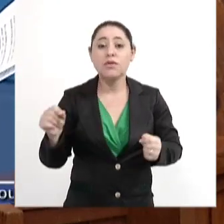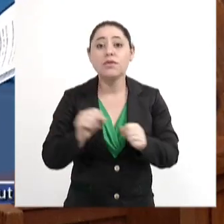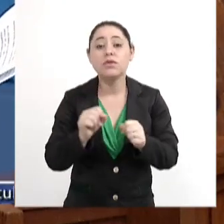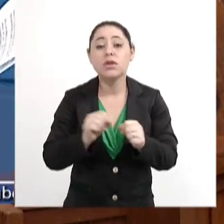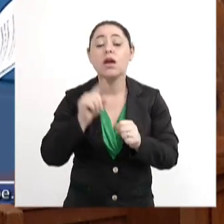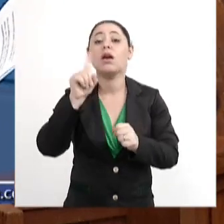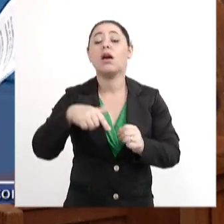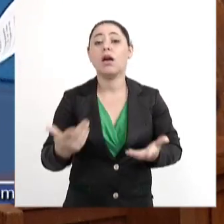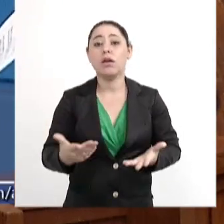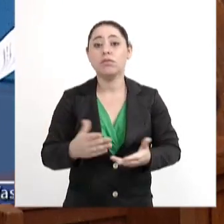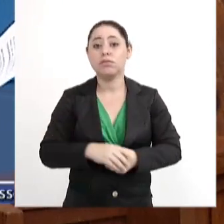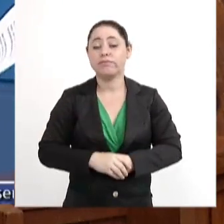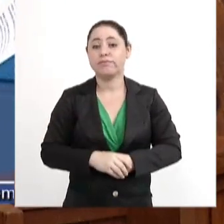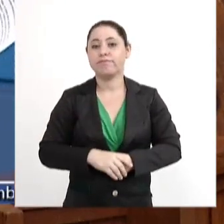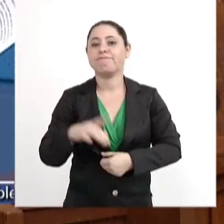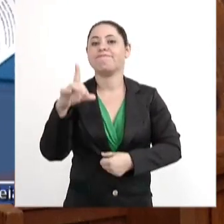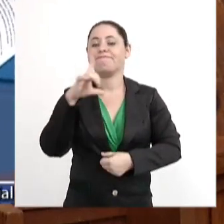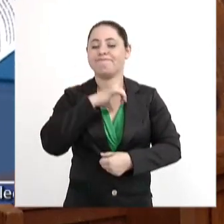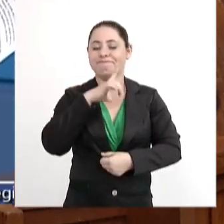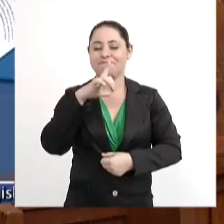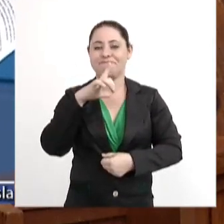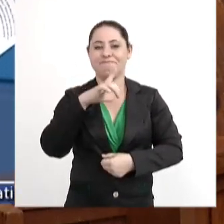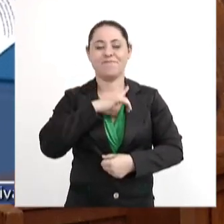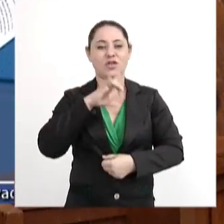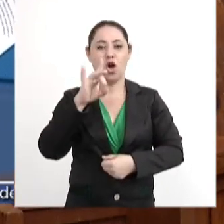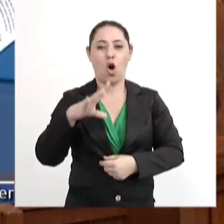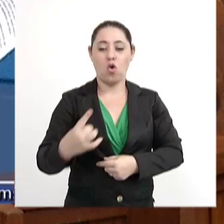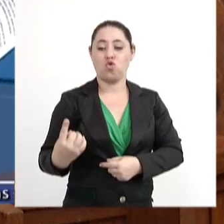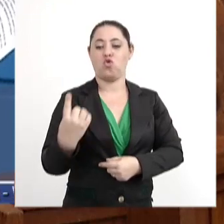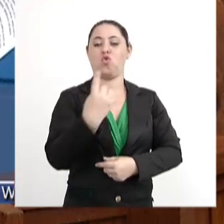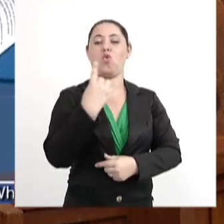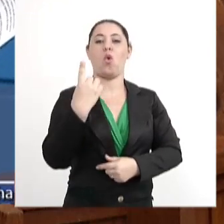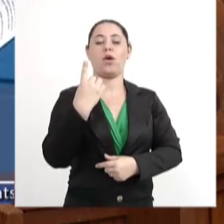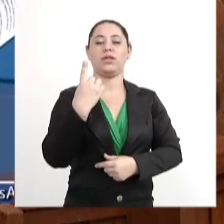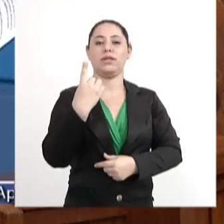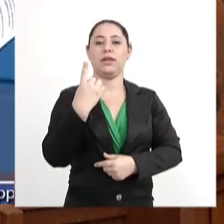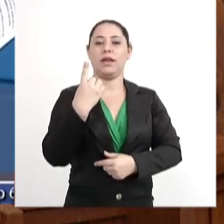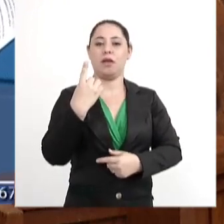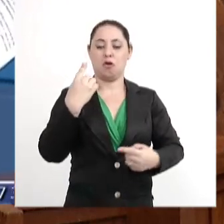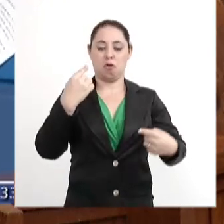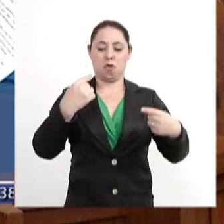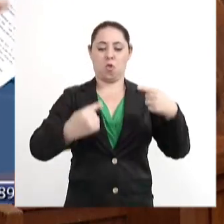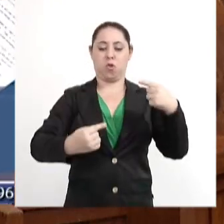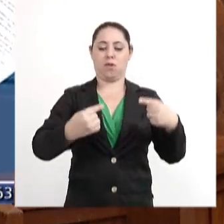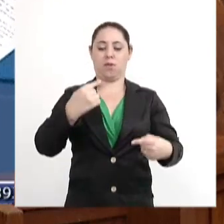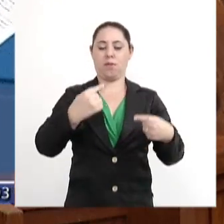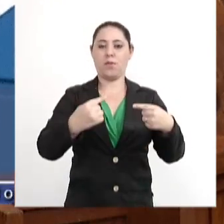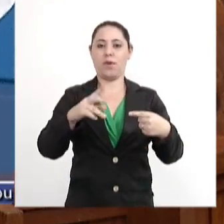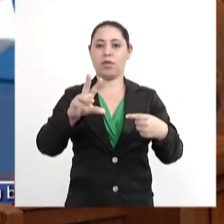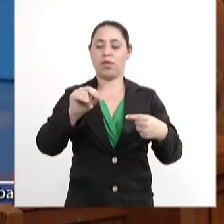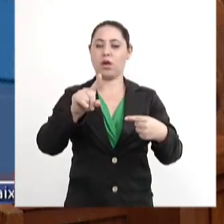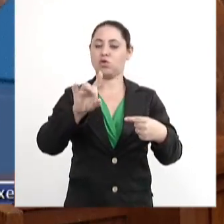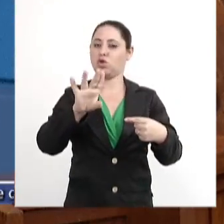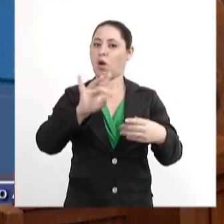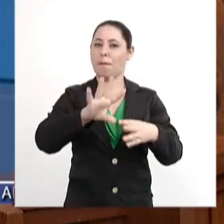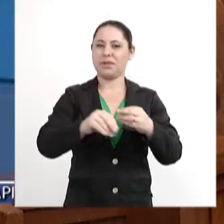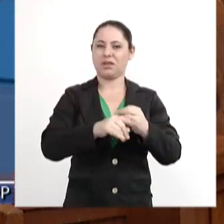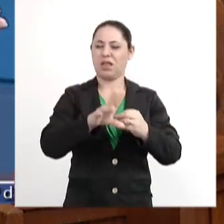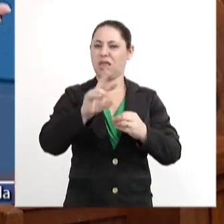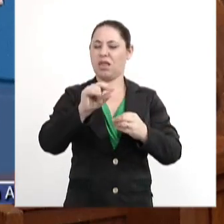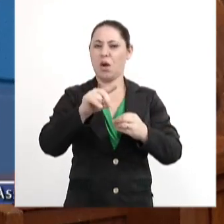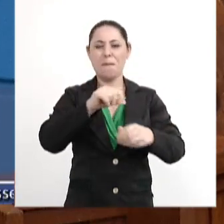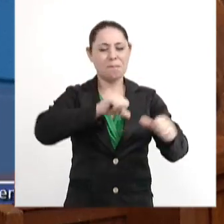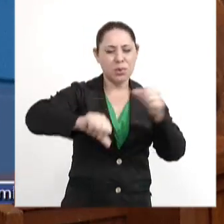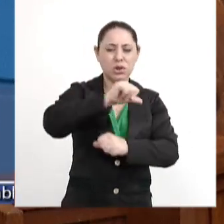fazer é ter competência, nesse caso aqui, que ela é concorrente, e apenas para suplementar. Eu não